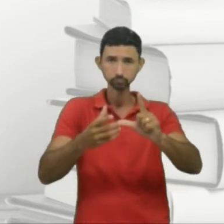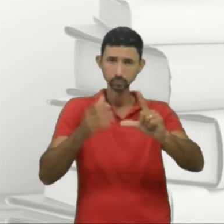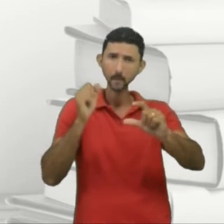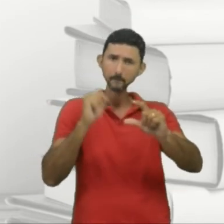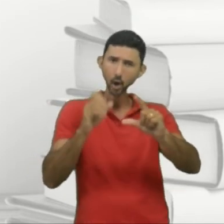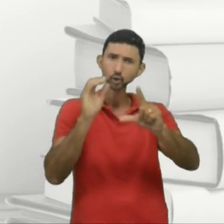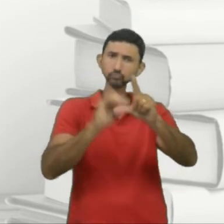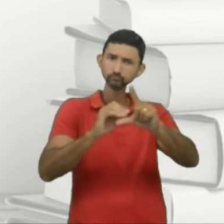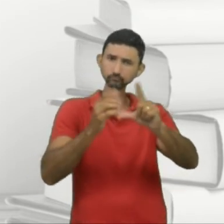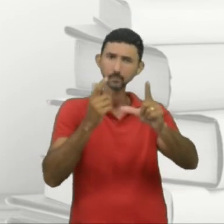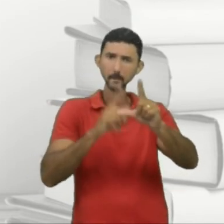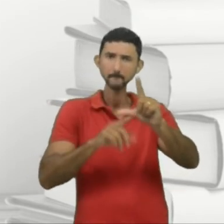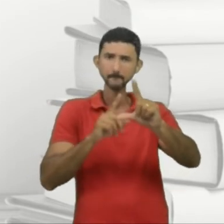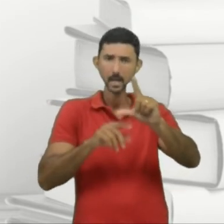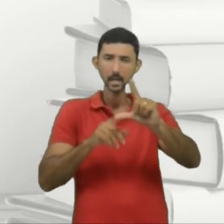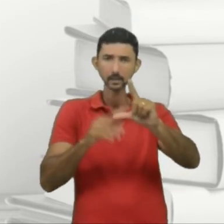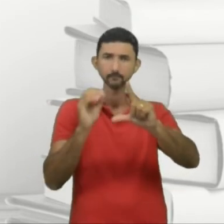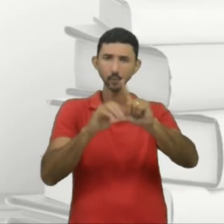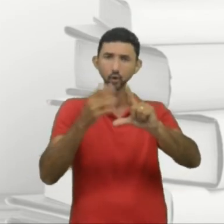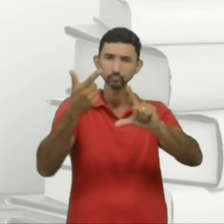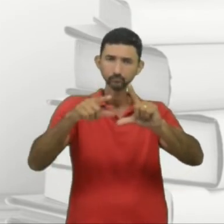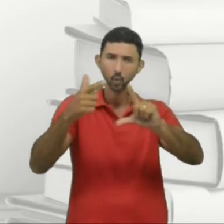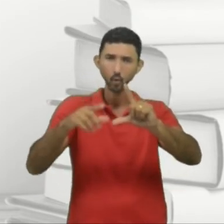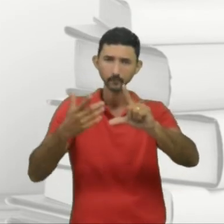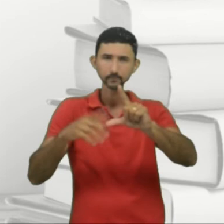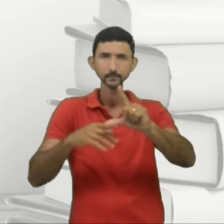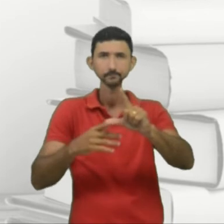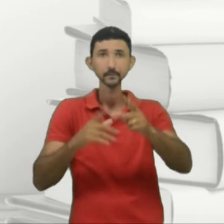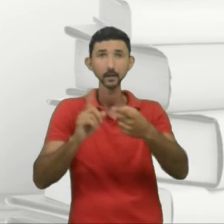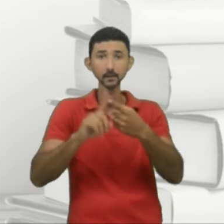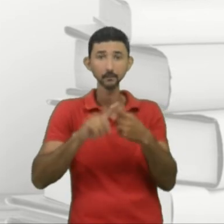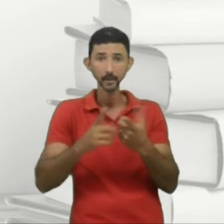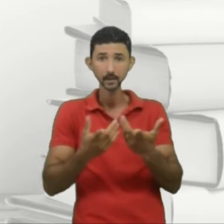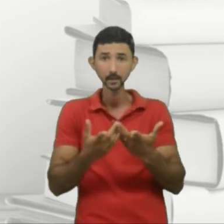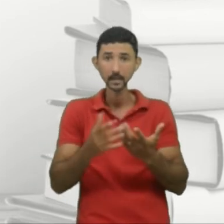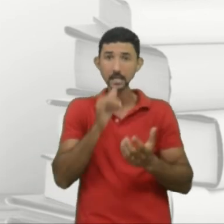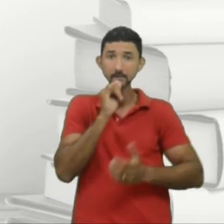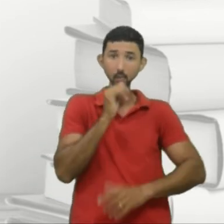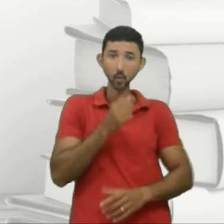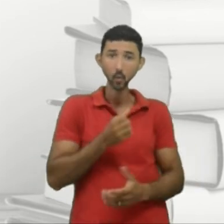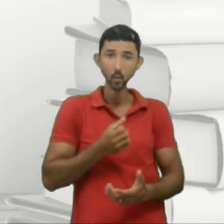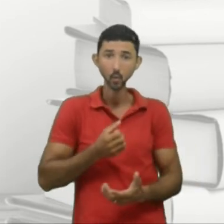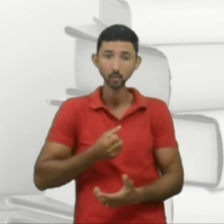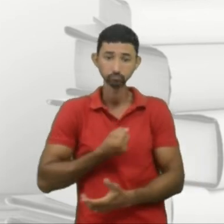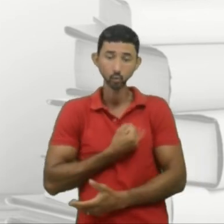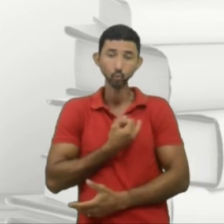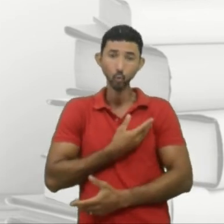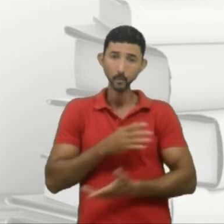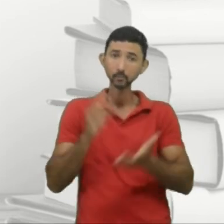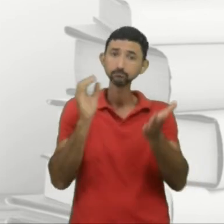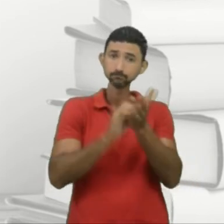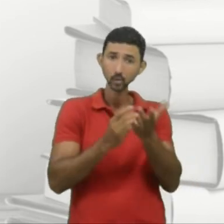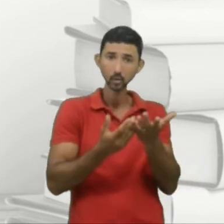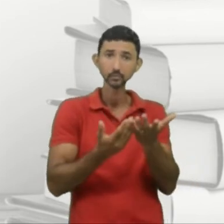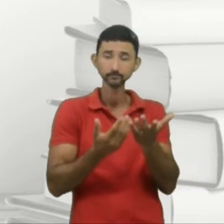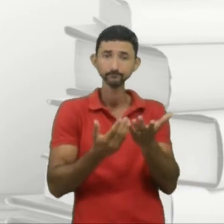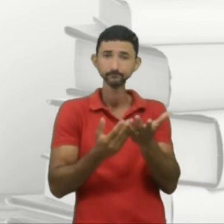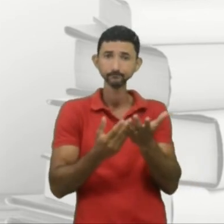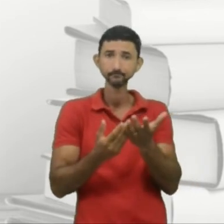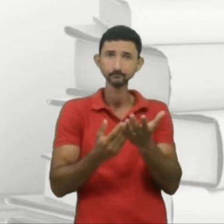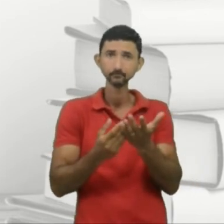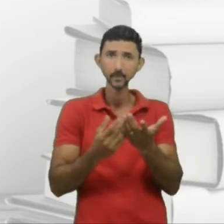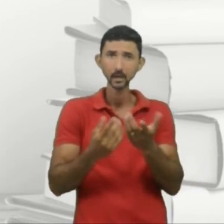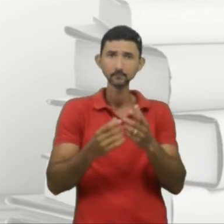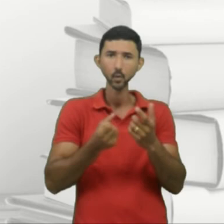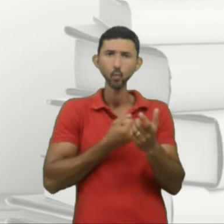pode repetir as letras. Assim como também você pode repetir os algarismos, certo? Que aqui a gente